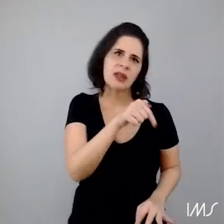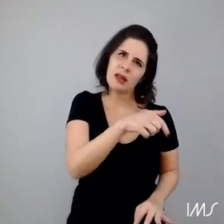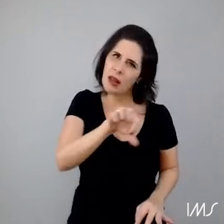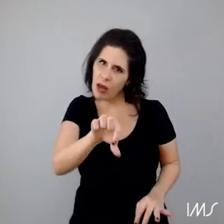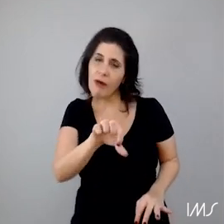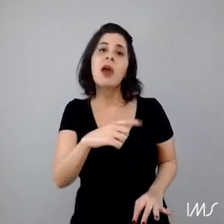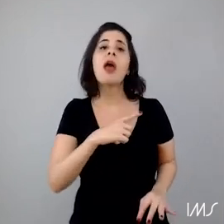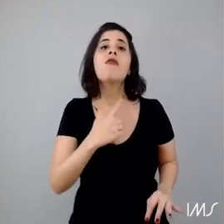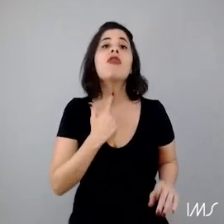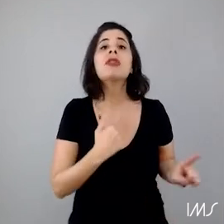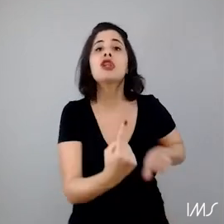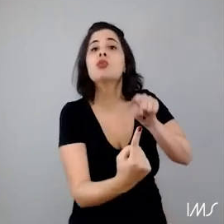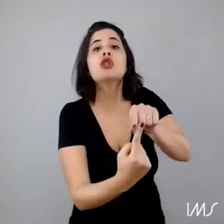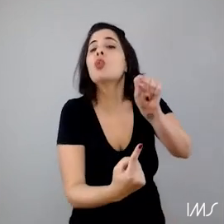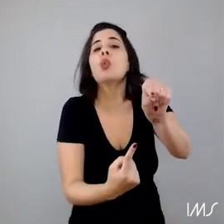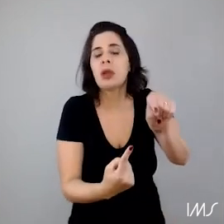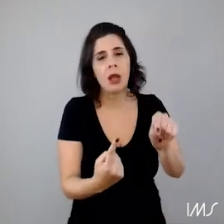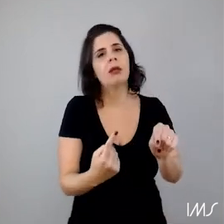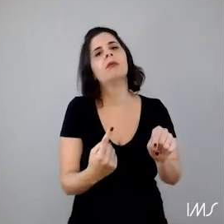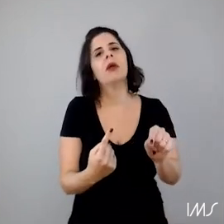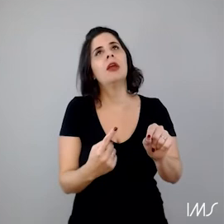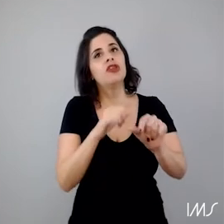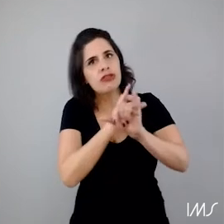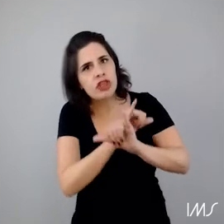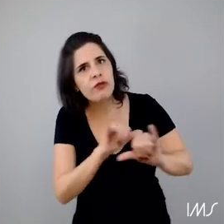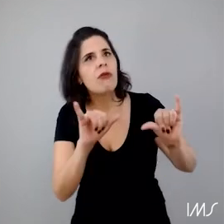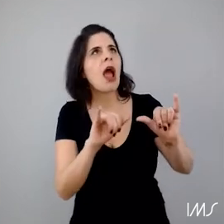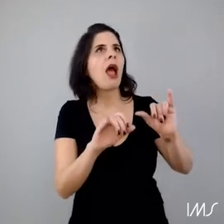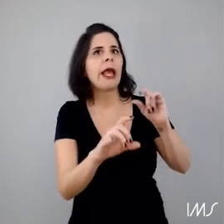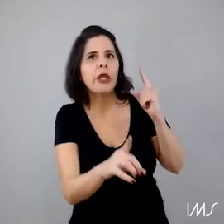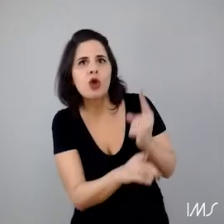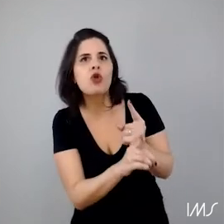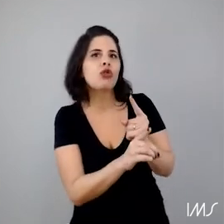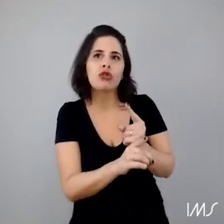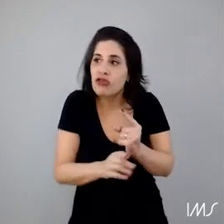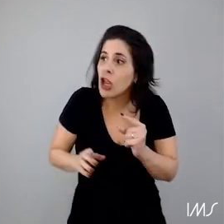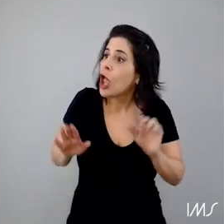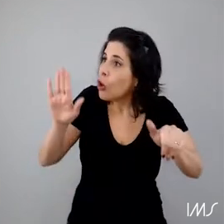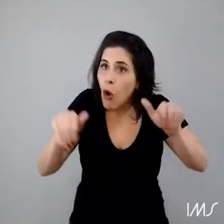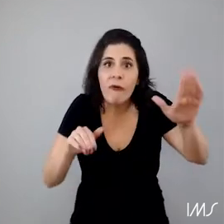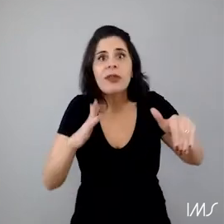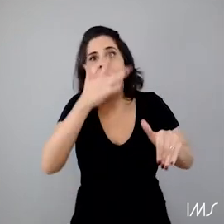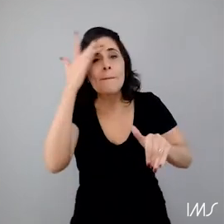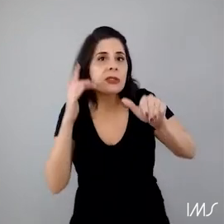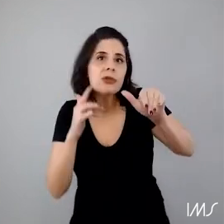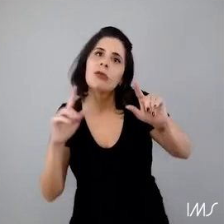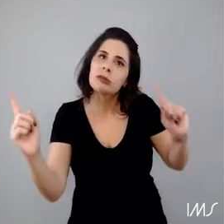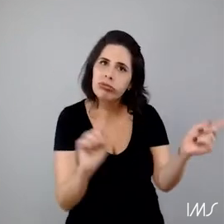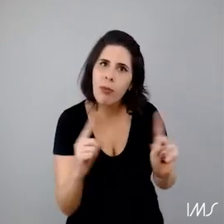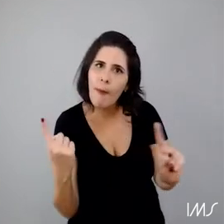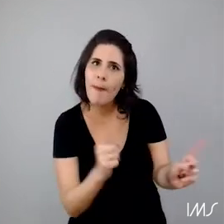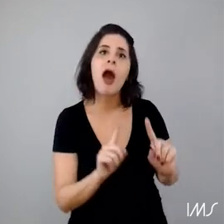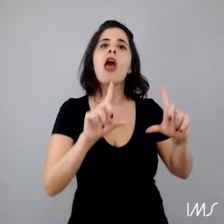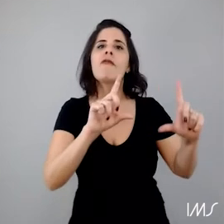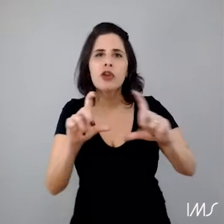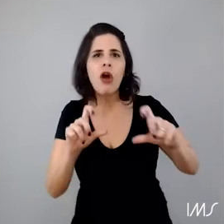proposta de encontros reunindo fotógrafos, estudantes,